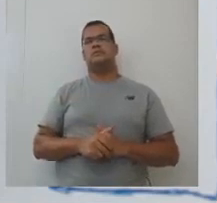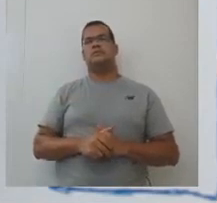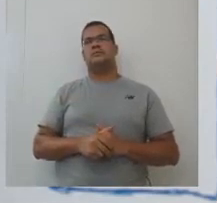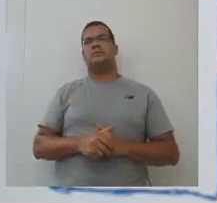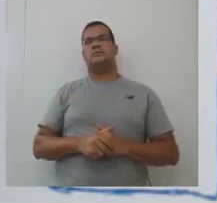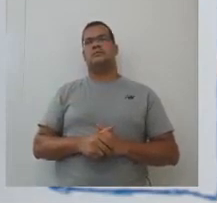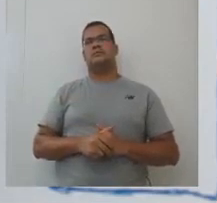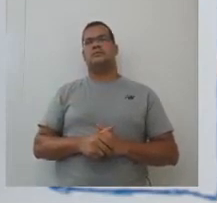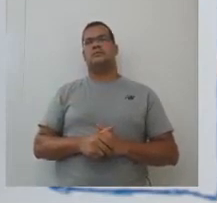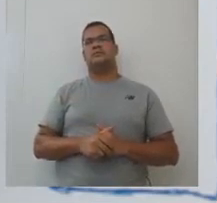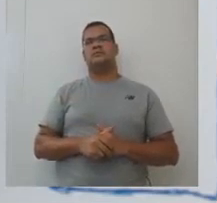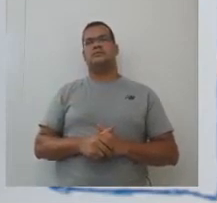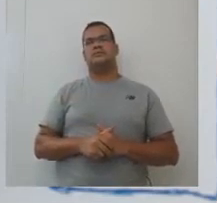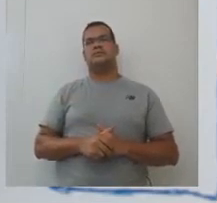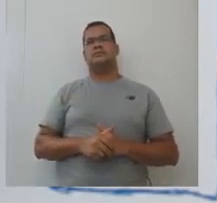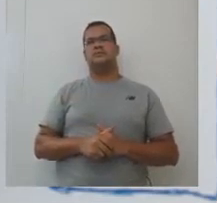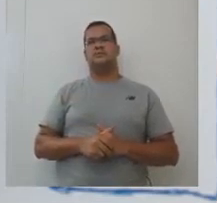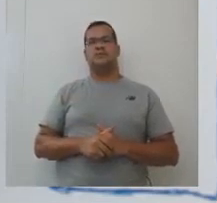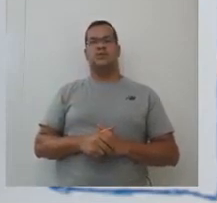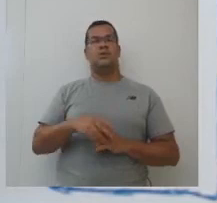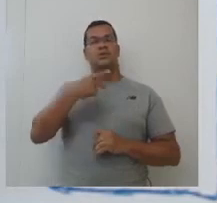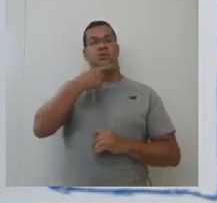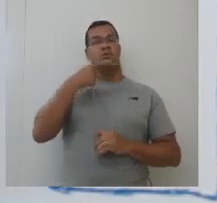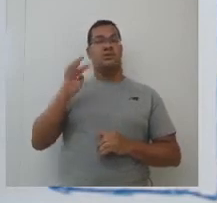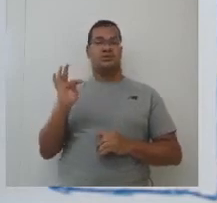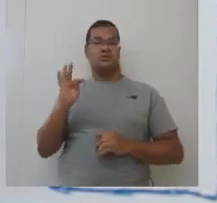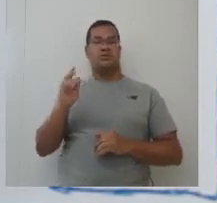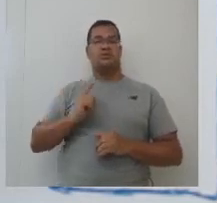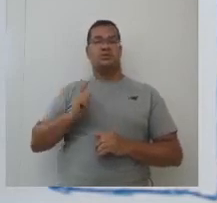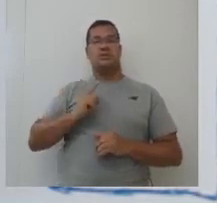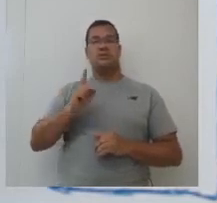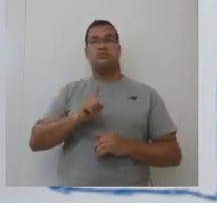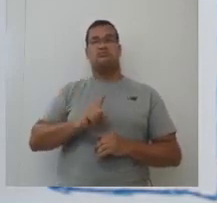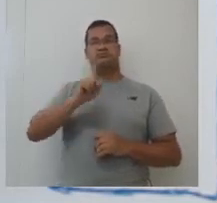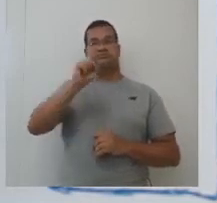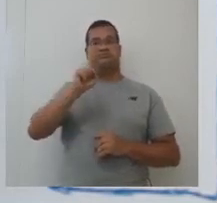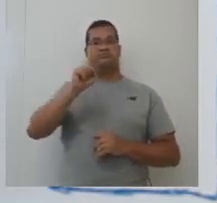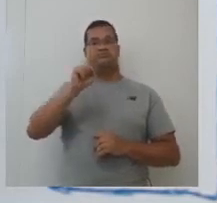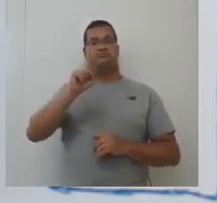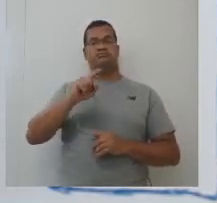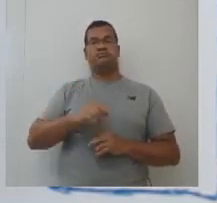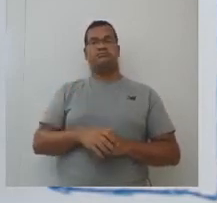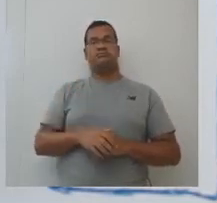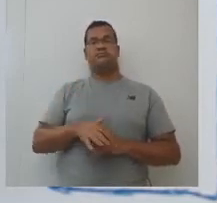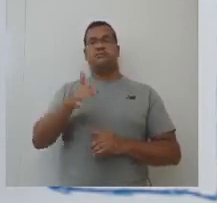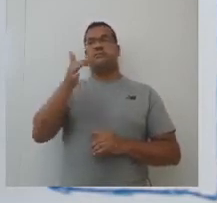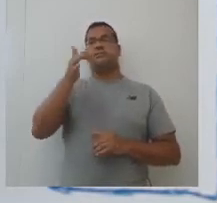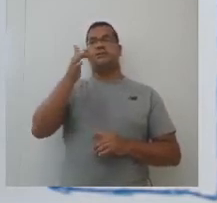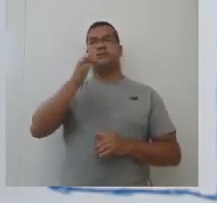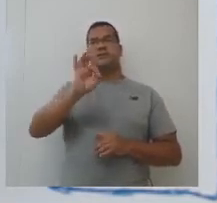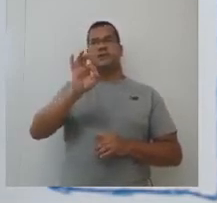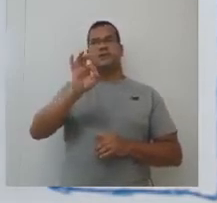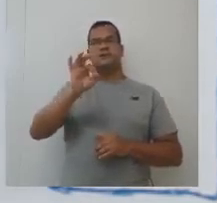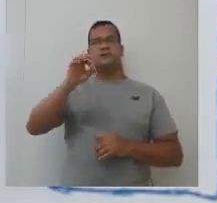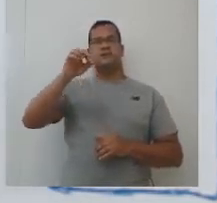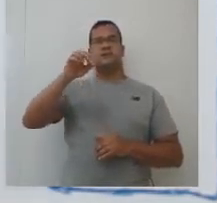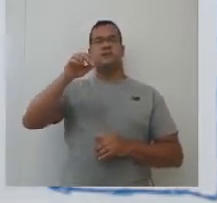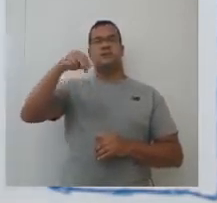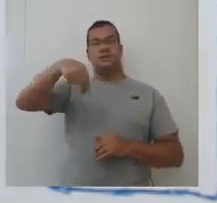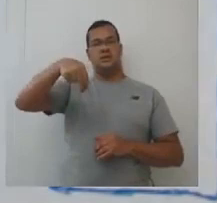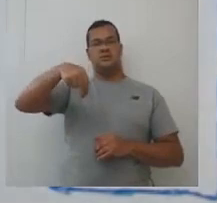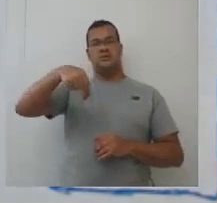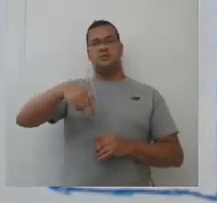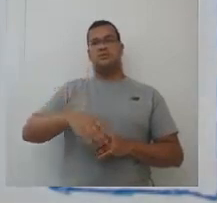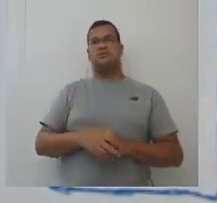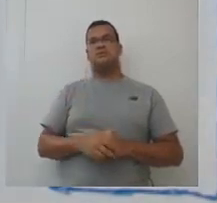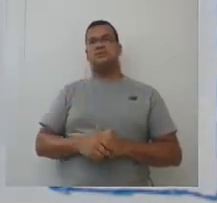força, cujo vetor tem um módulo, e o módulo dele vale 10 Newton.